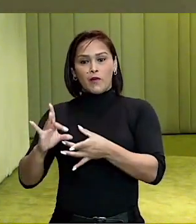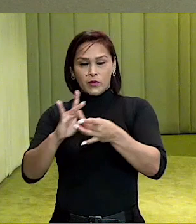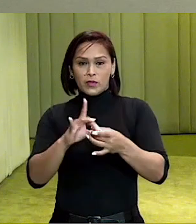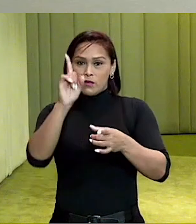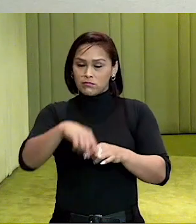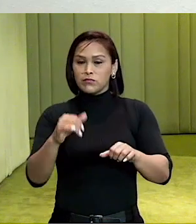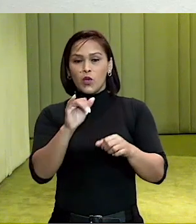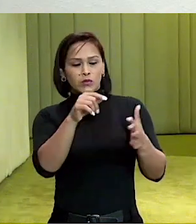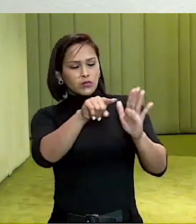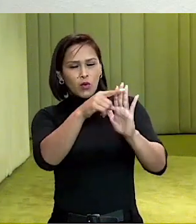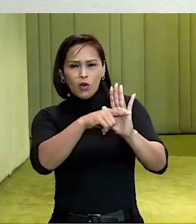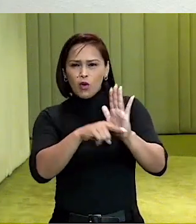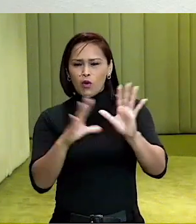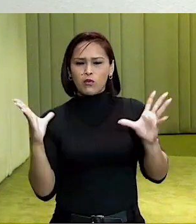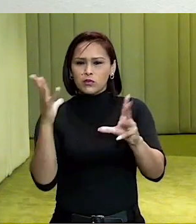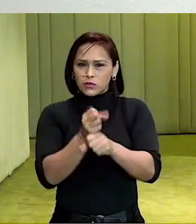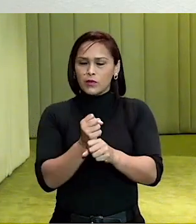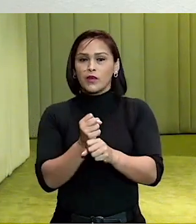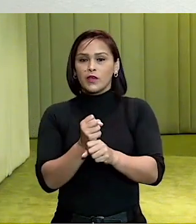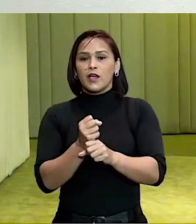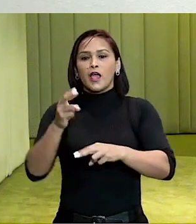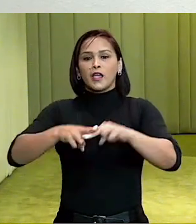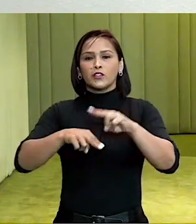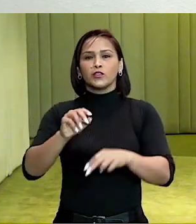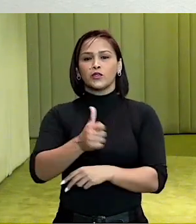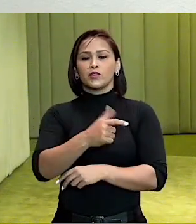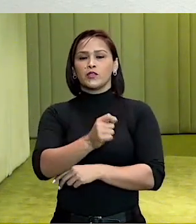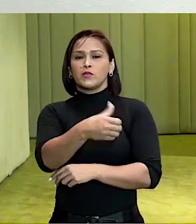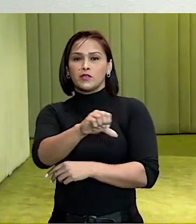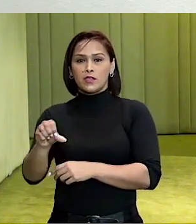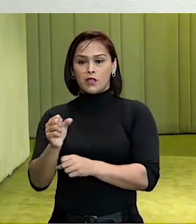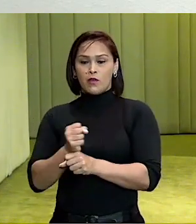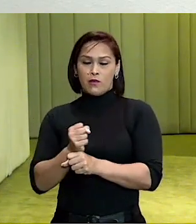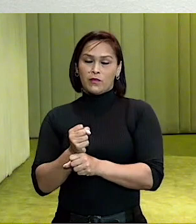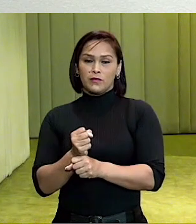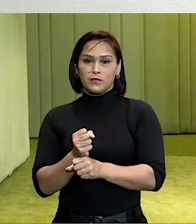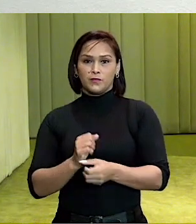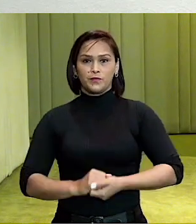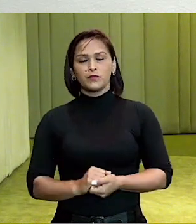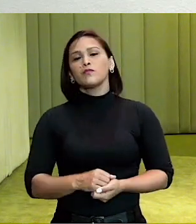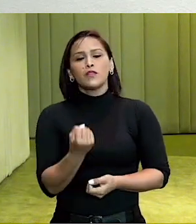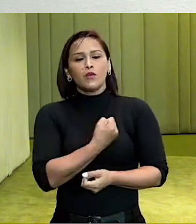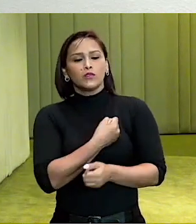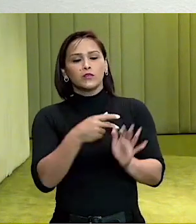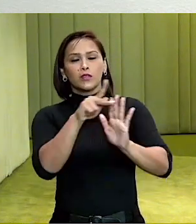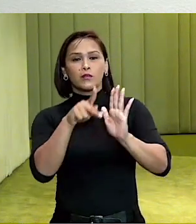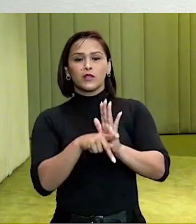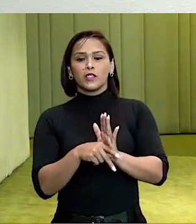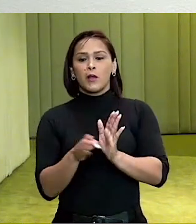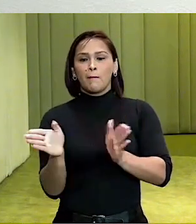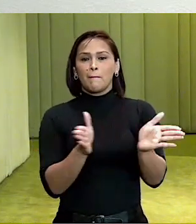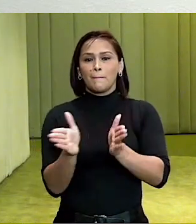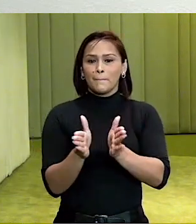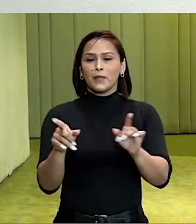cujas tratativas foram concluídas em junho de 2019. Os números do projeto birregional